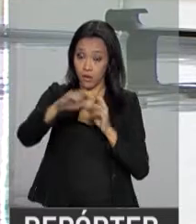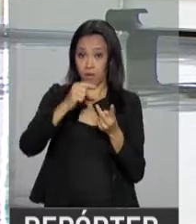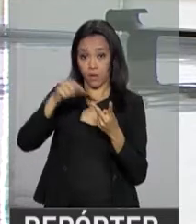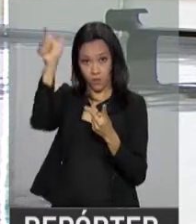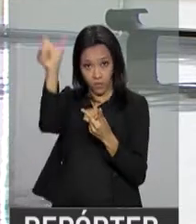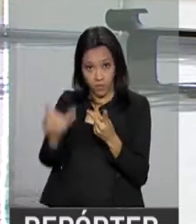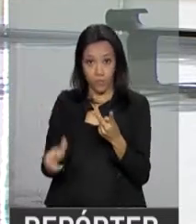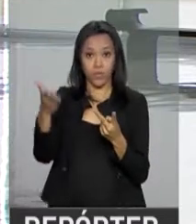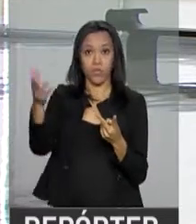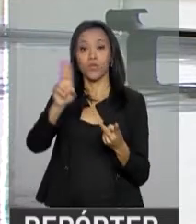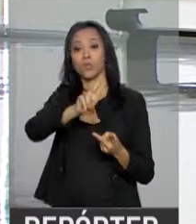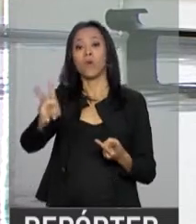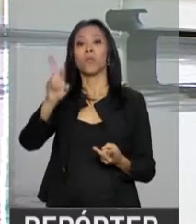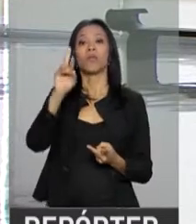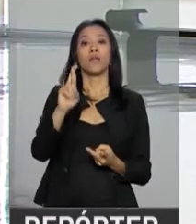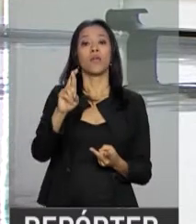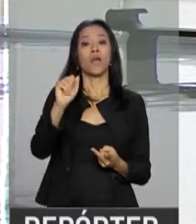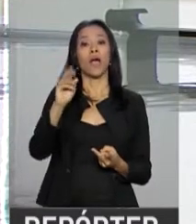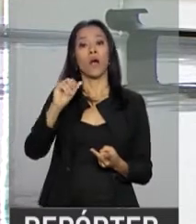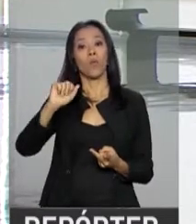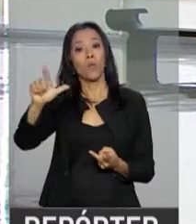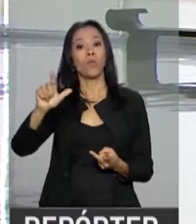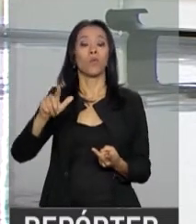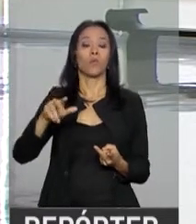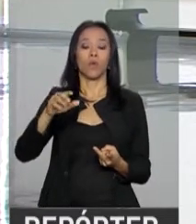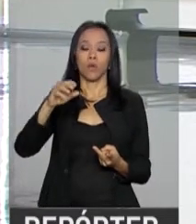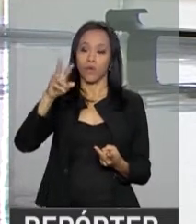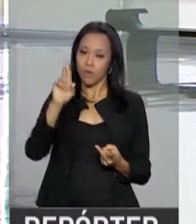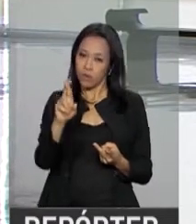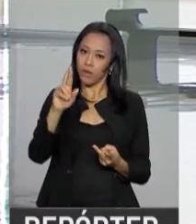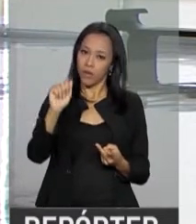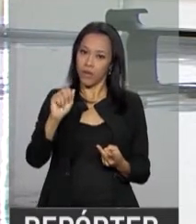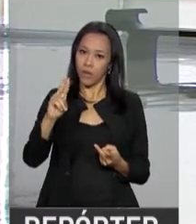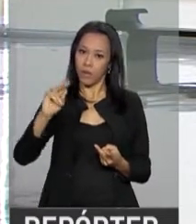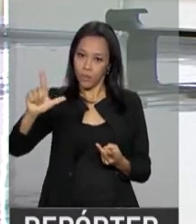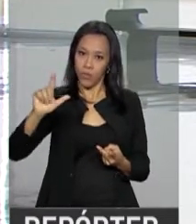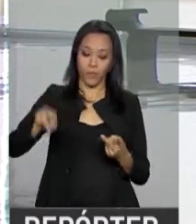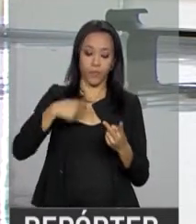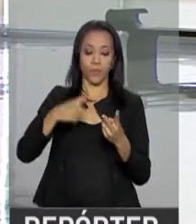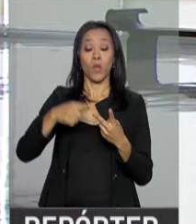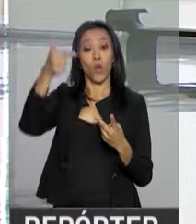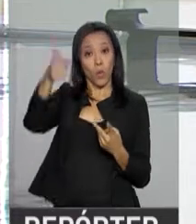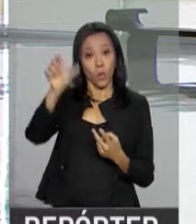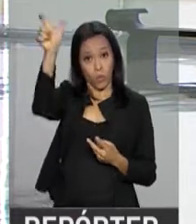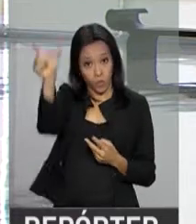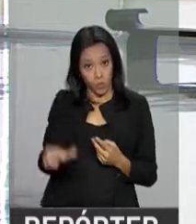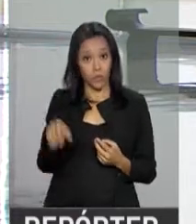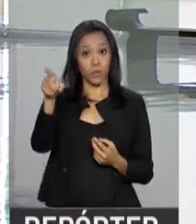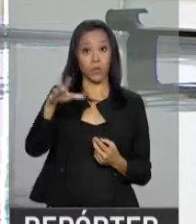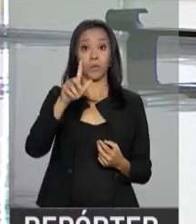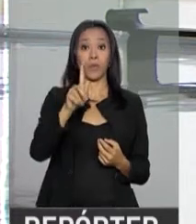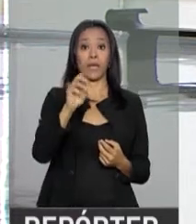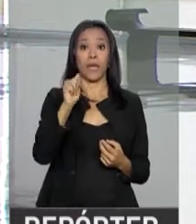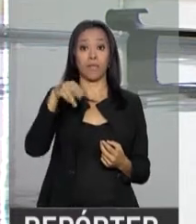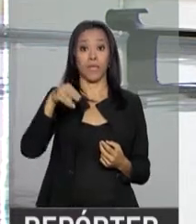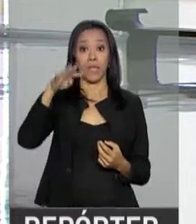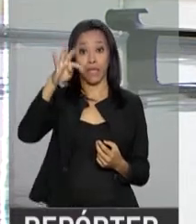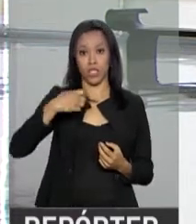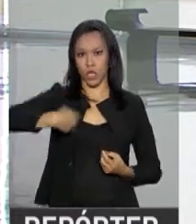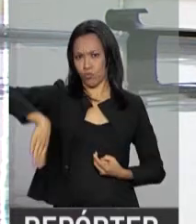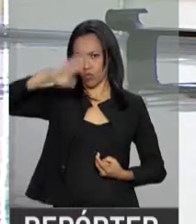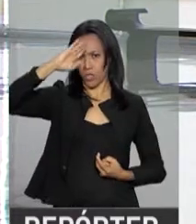pública a última o secretário executivo do gabinete de segurança institucional da presidência da república general